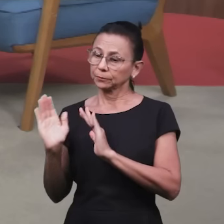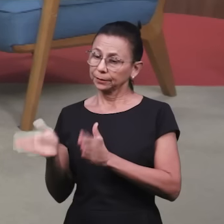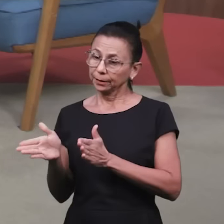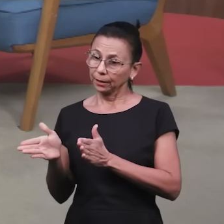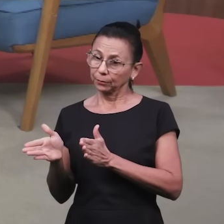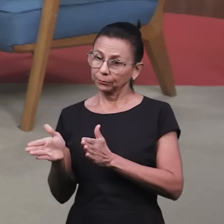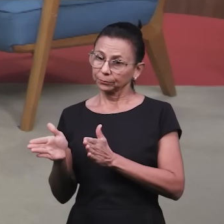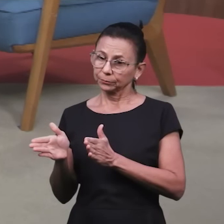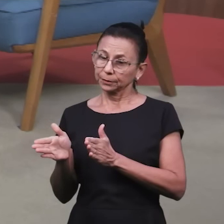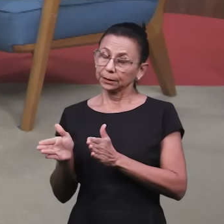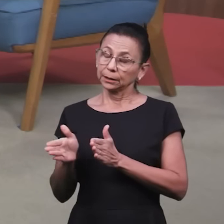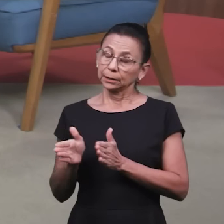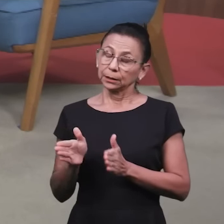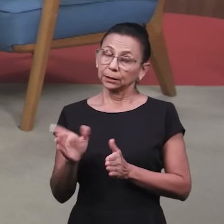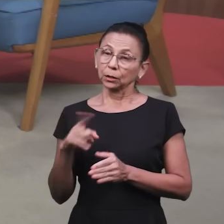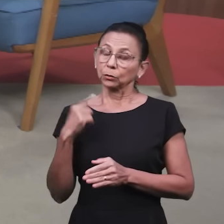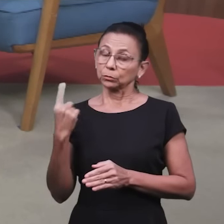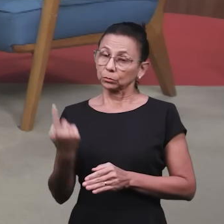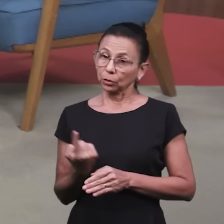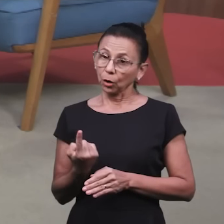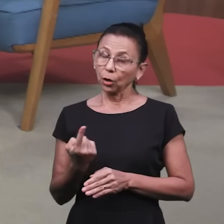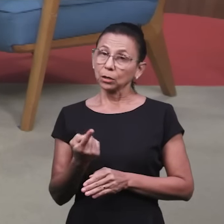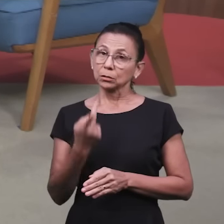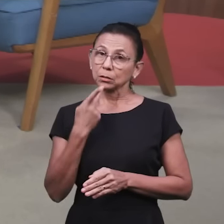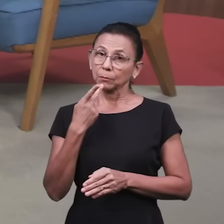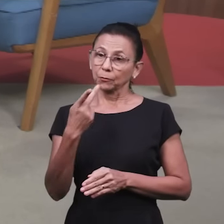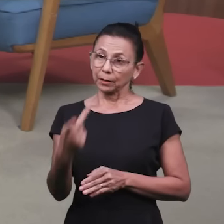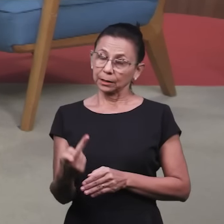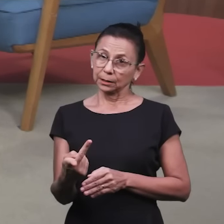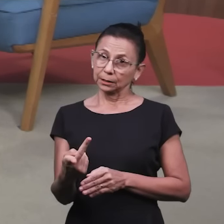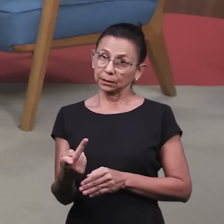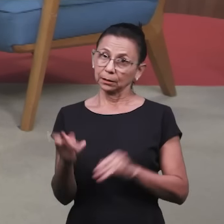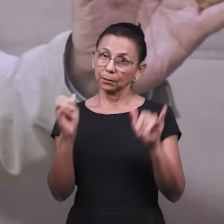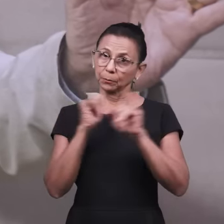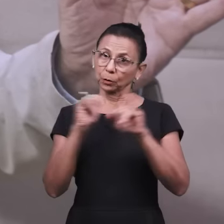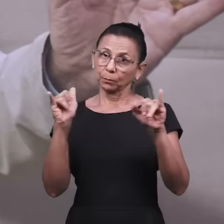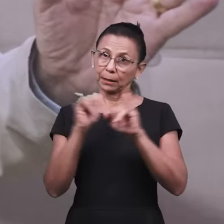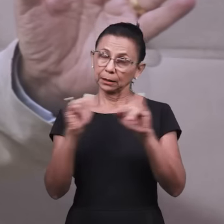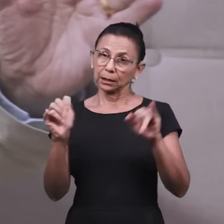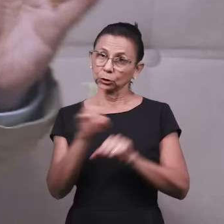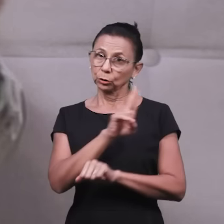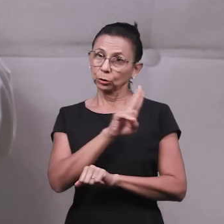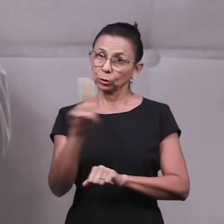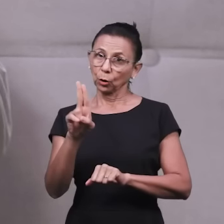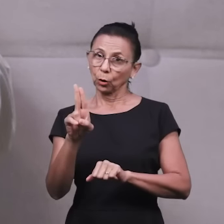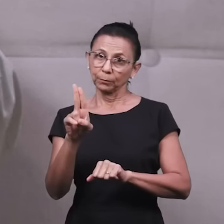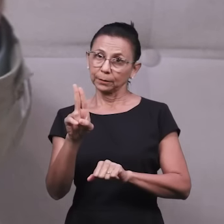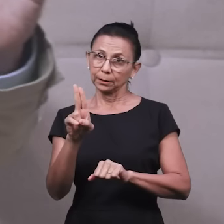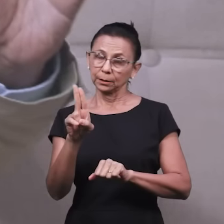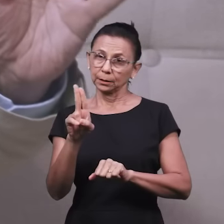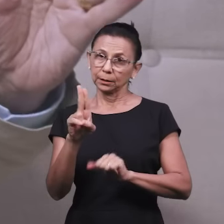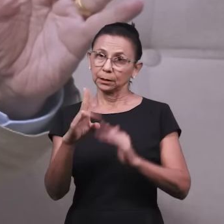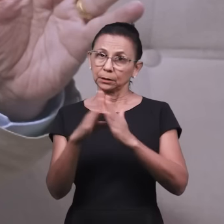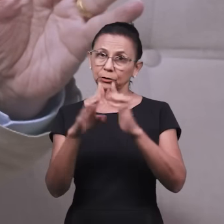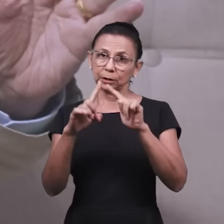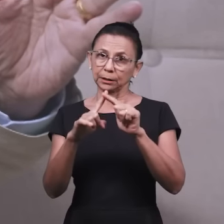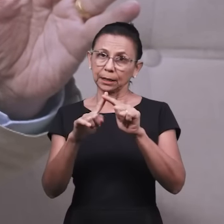Então não estamos falando de placa denominacional, nem de